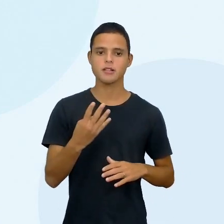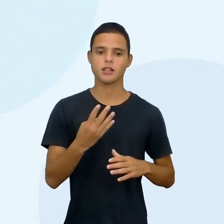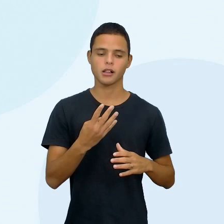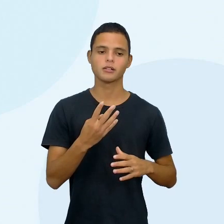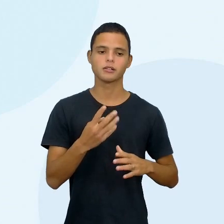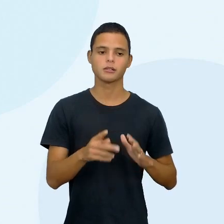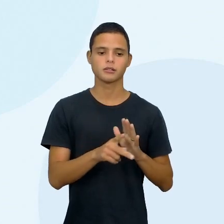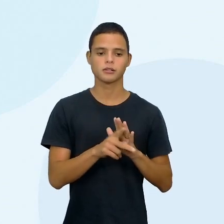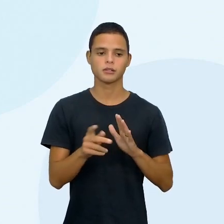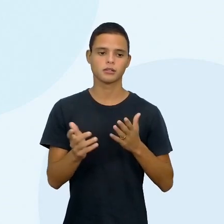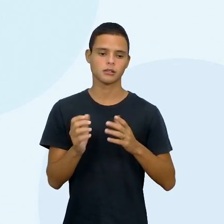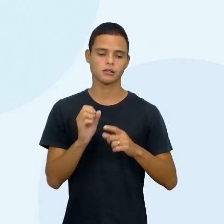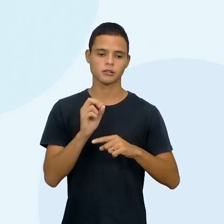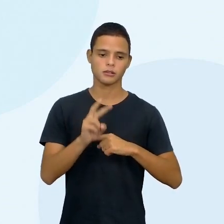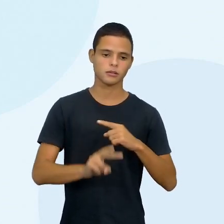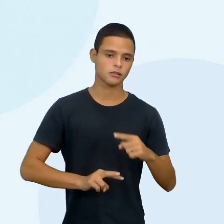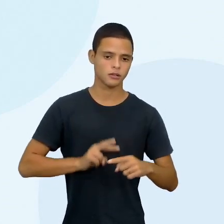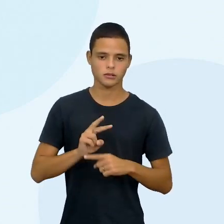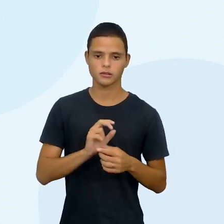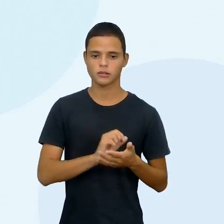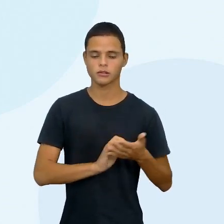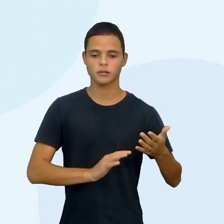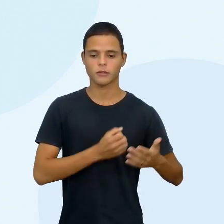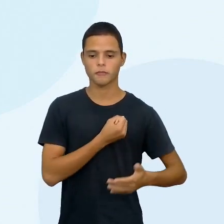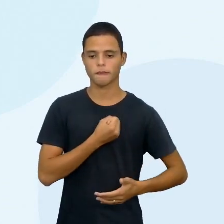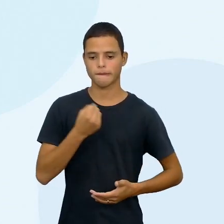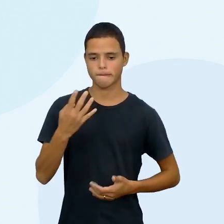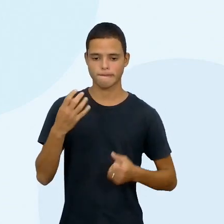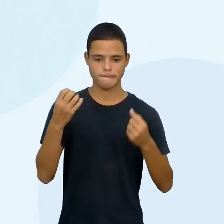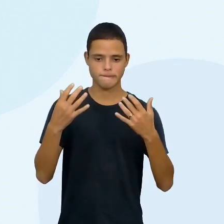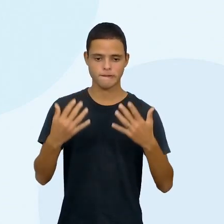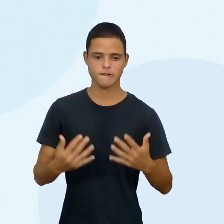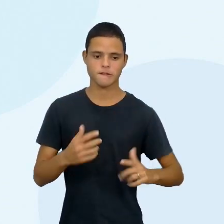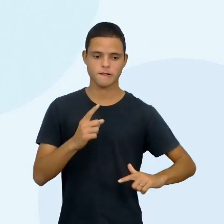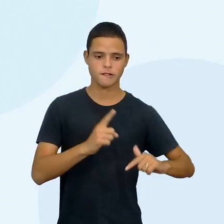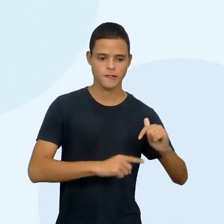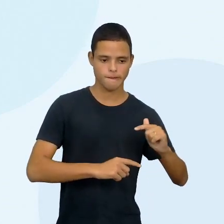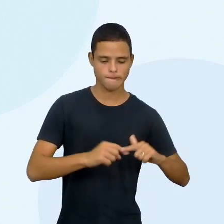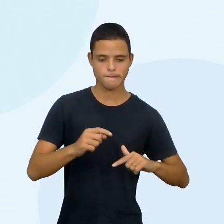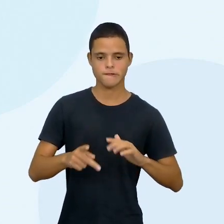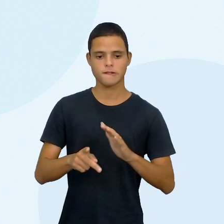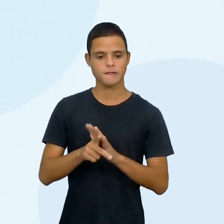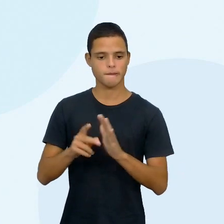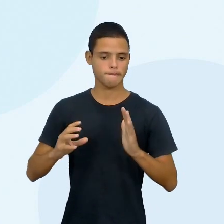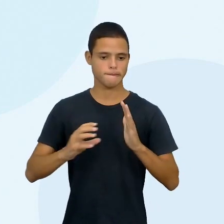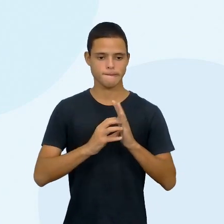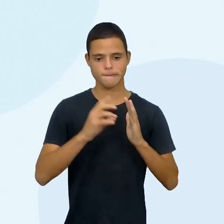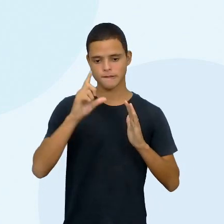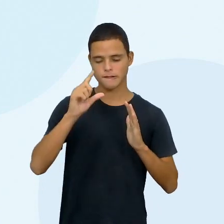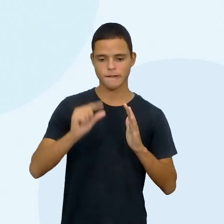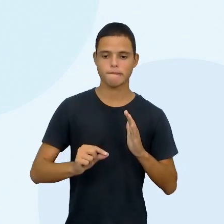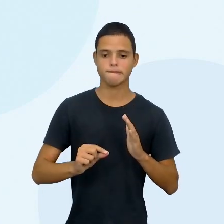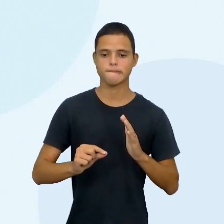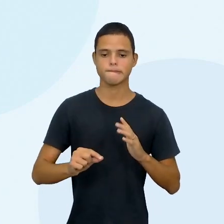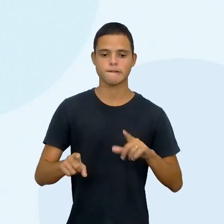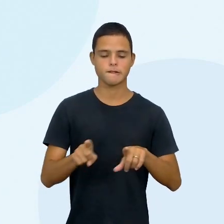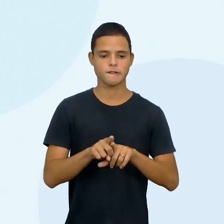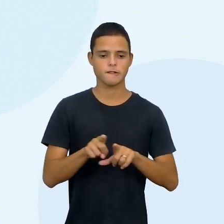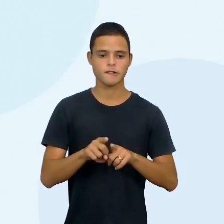sustentabilidade, atividade 4. A gente vai falar um pouquinho do material alternativo, né, baixo impacto ambiental e baixo